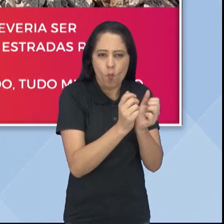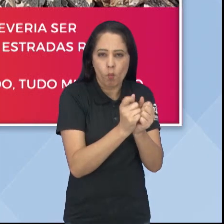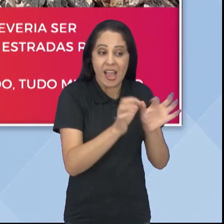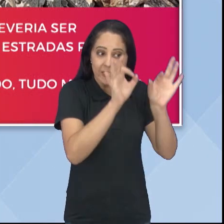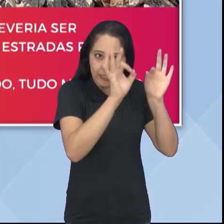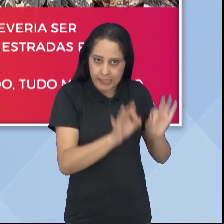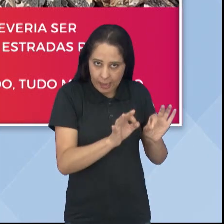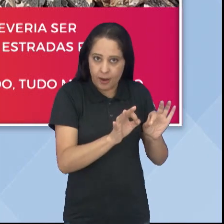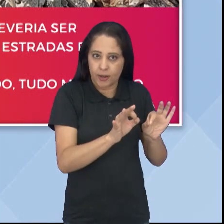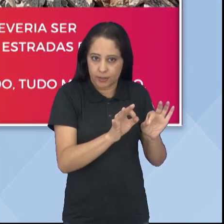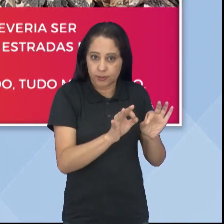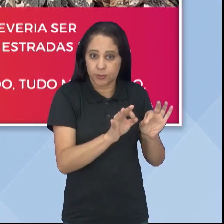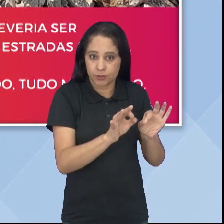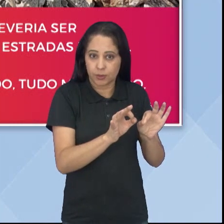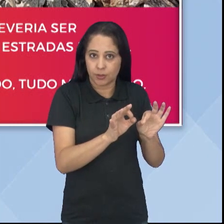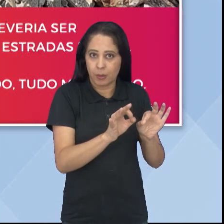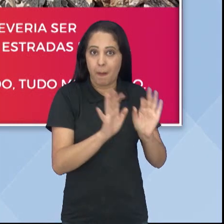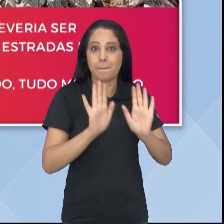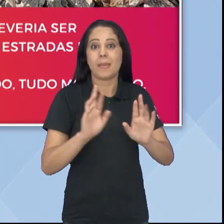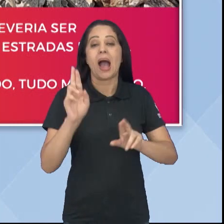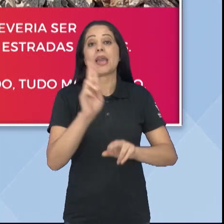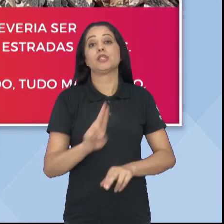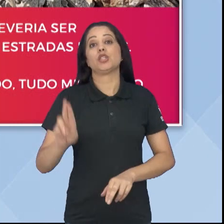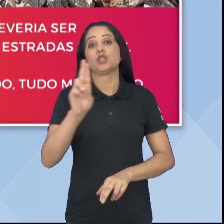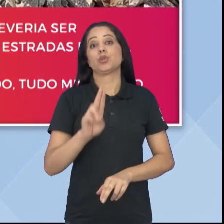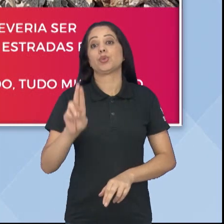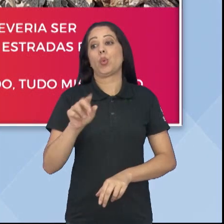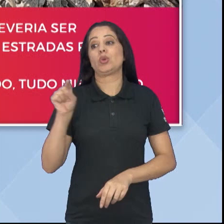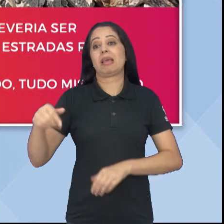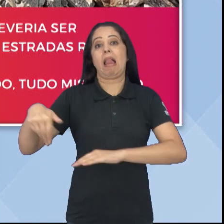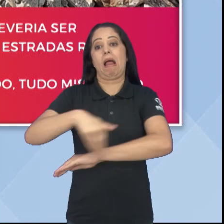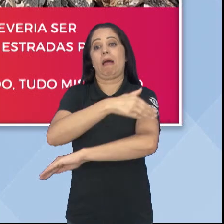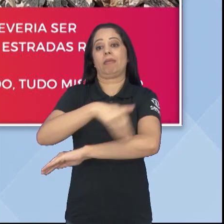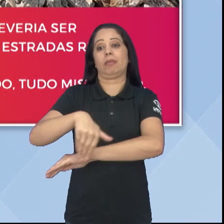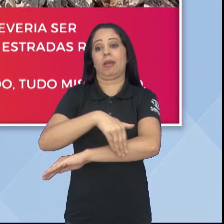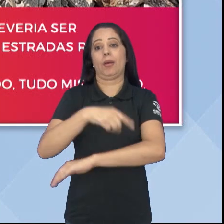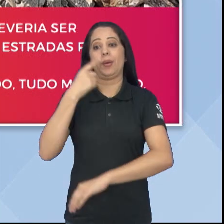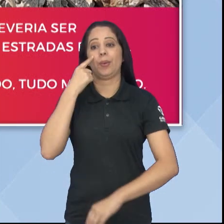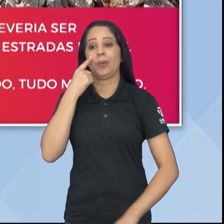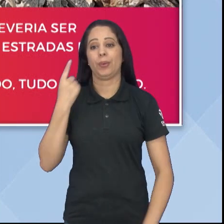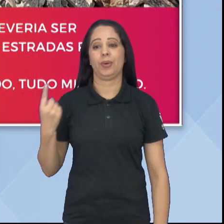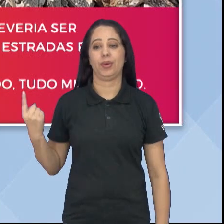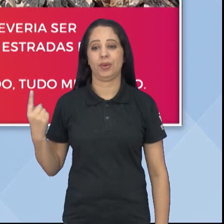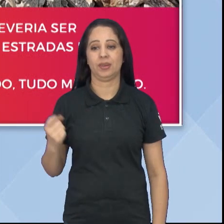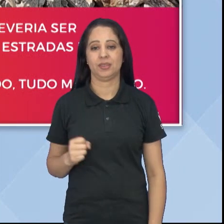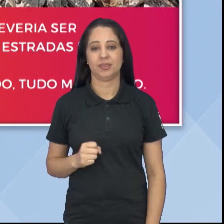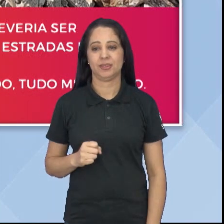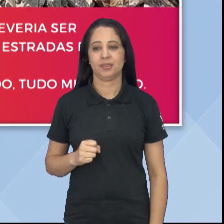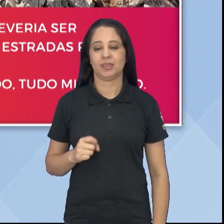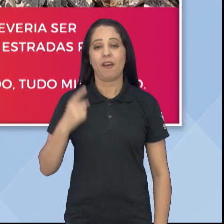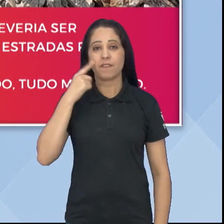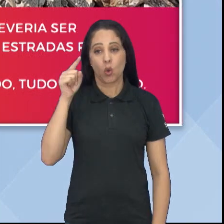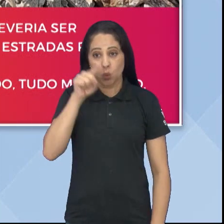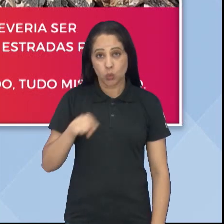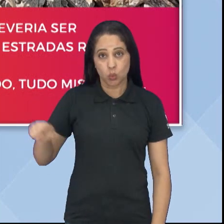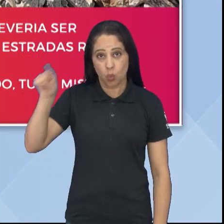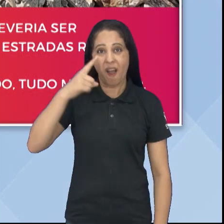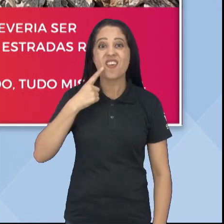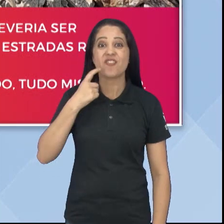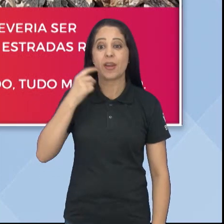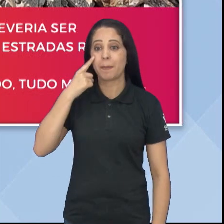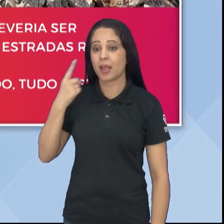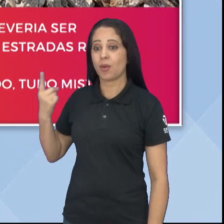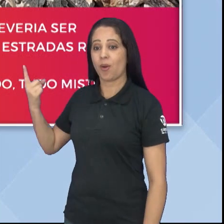ser descartado, que está sendo usado na manutenção das estradas rurais. E olha aquele círculo lá. Aquilo